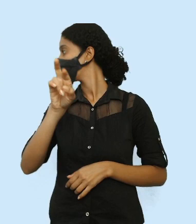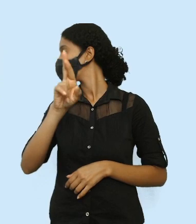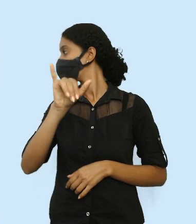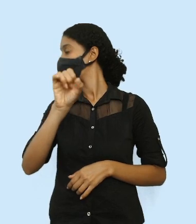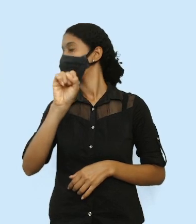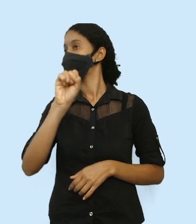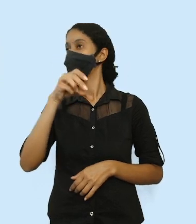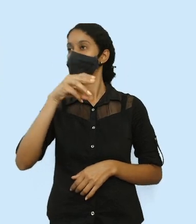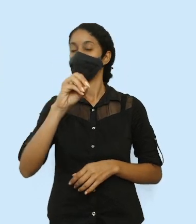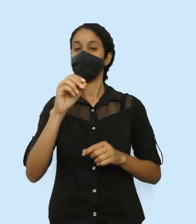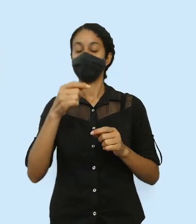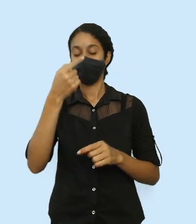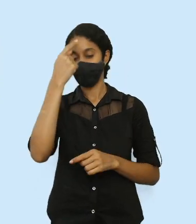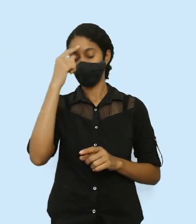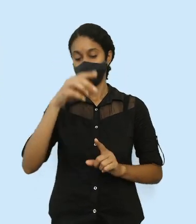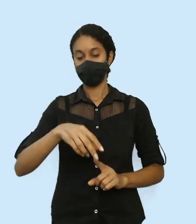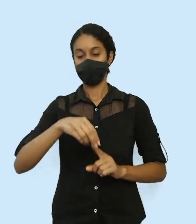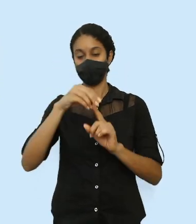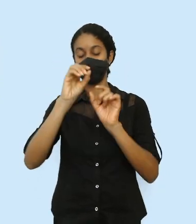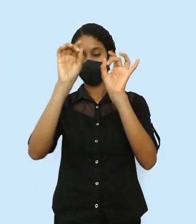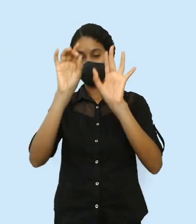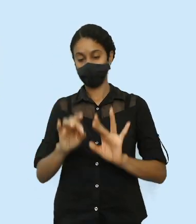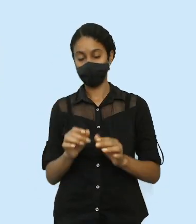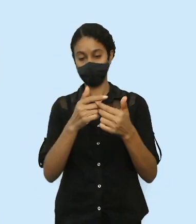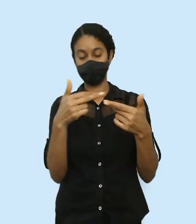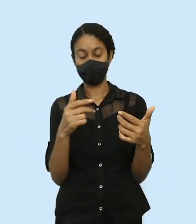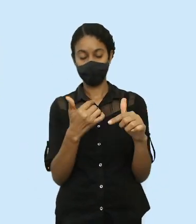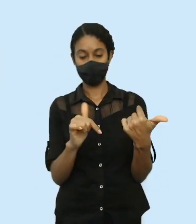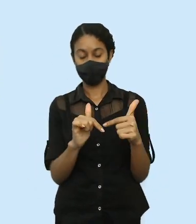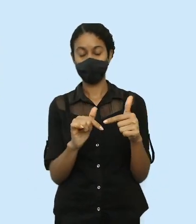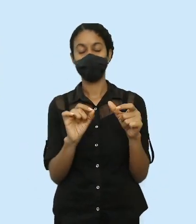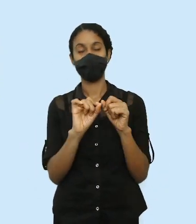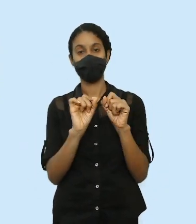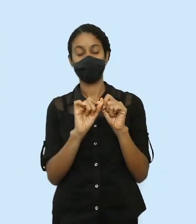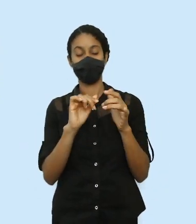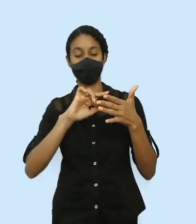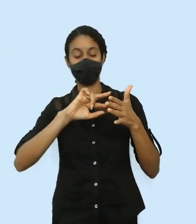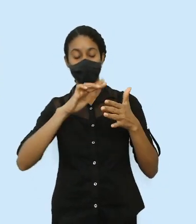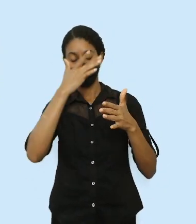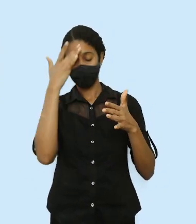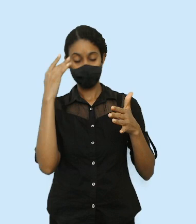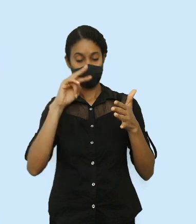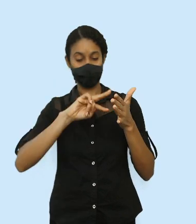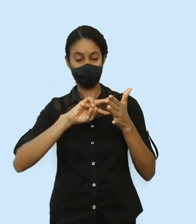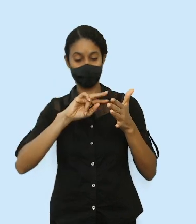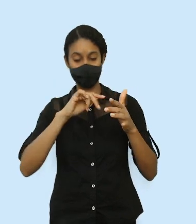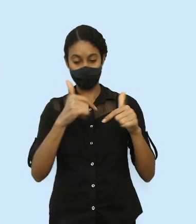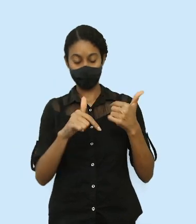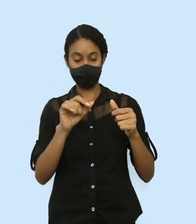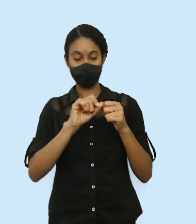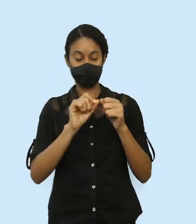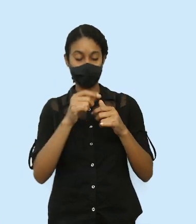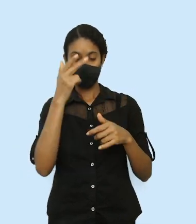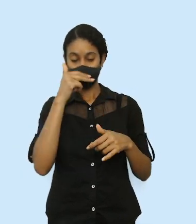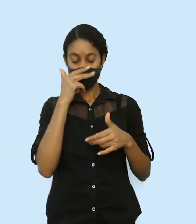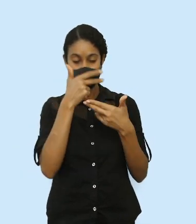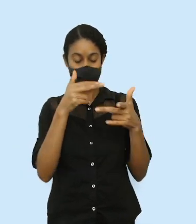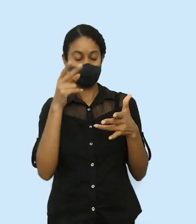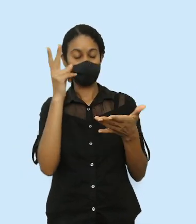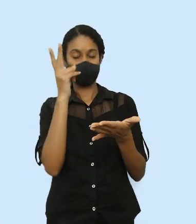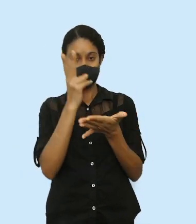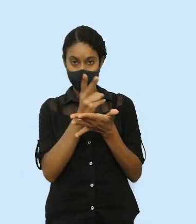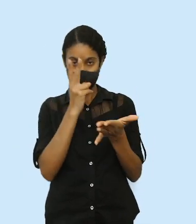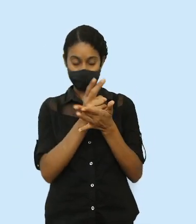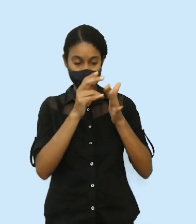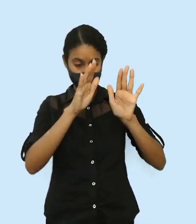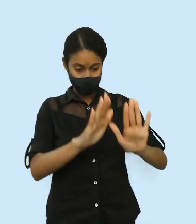ele pensa na especialização de tarefas. Significa que o trabalhador ele vai estar sempre fazendo aquela mesma